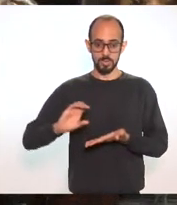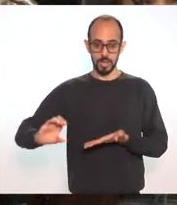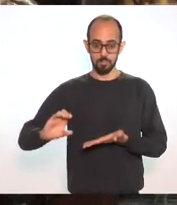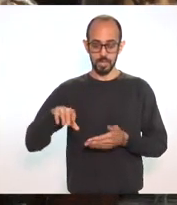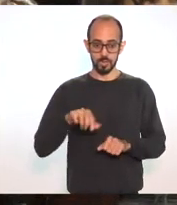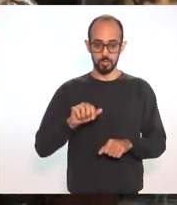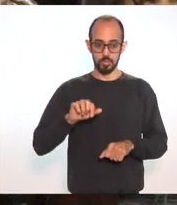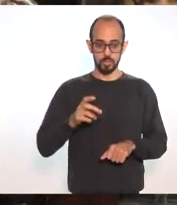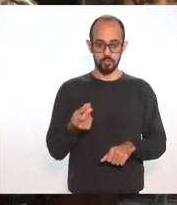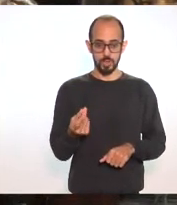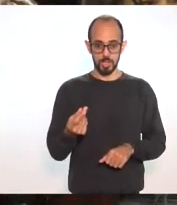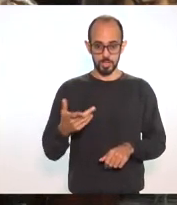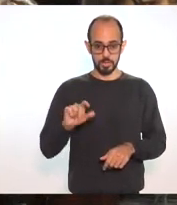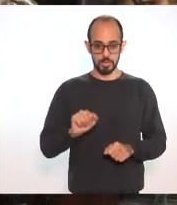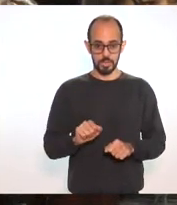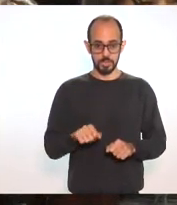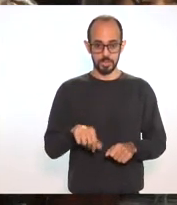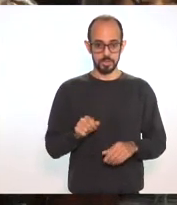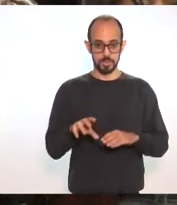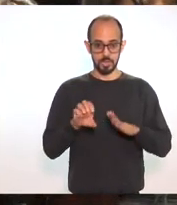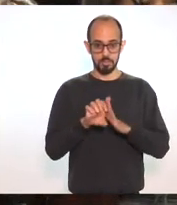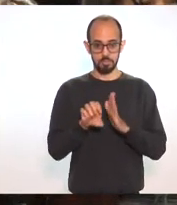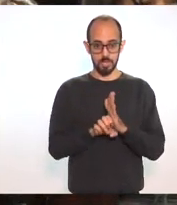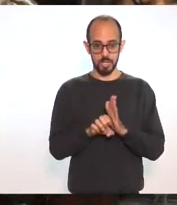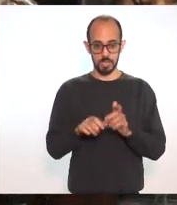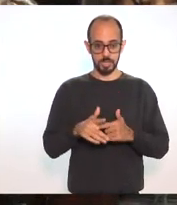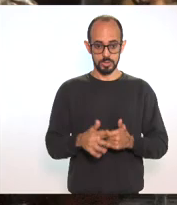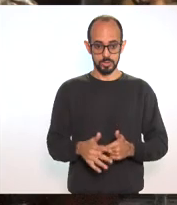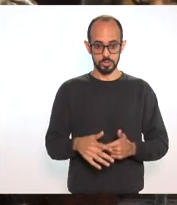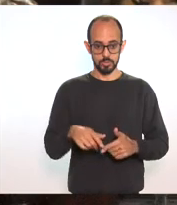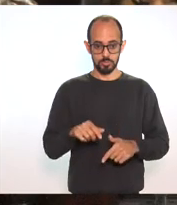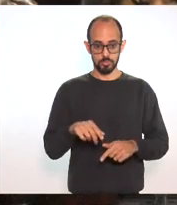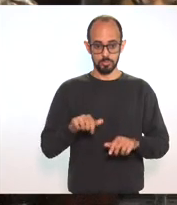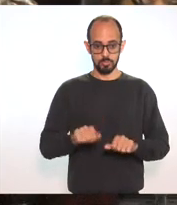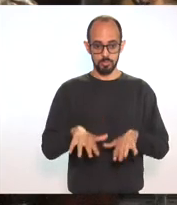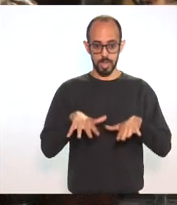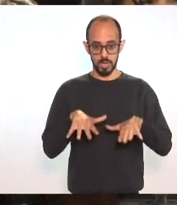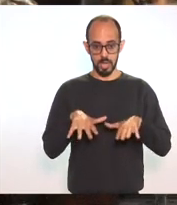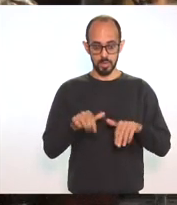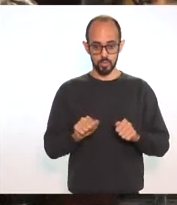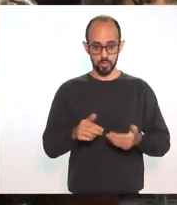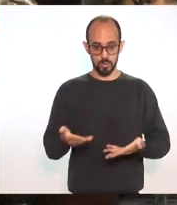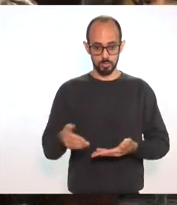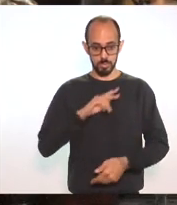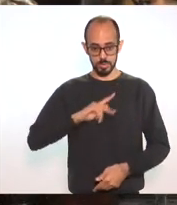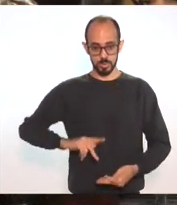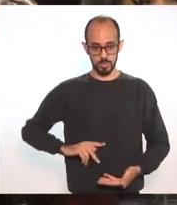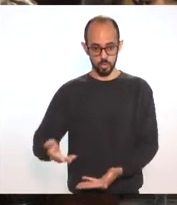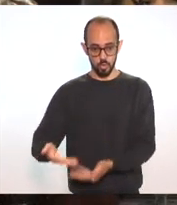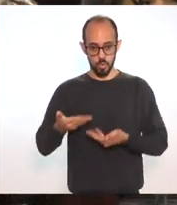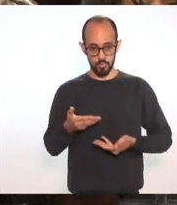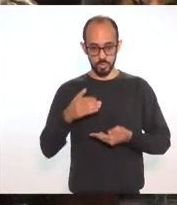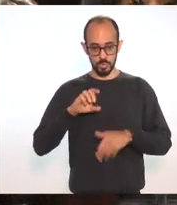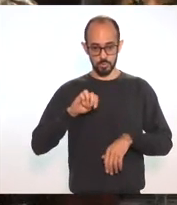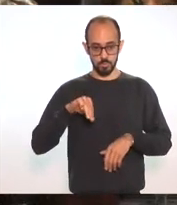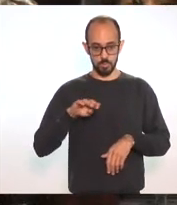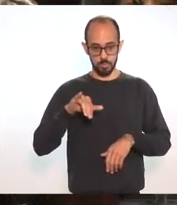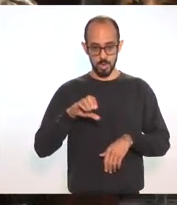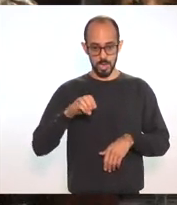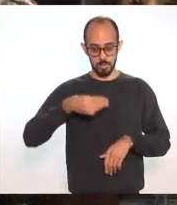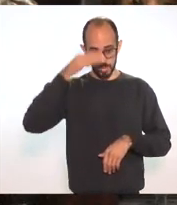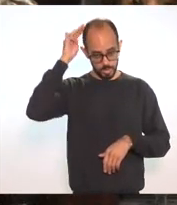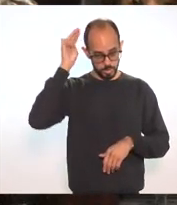e Controle, a emenda de plenário. A presidência convida o deputado Márcio Pacheco a fazer a